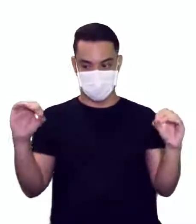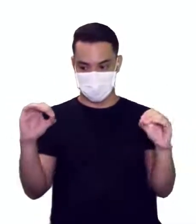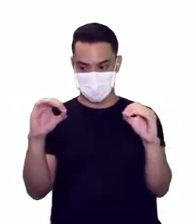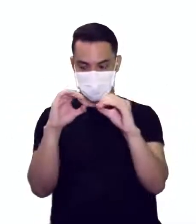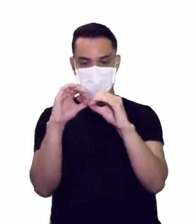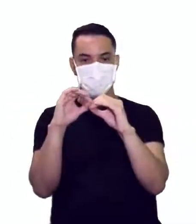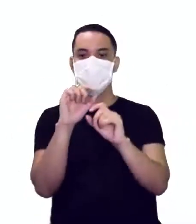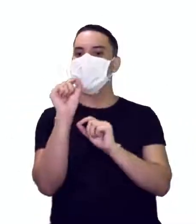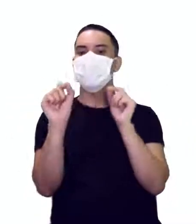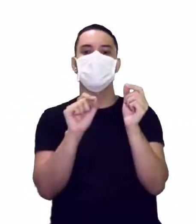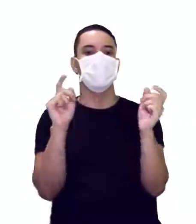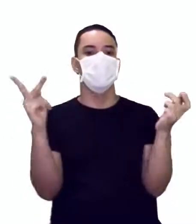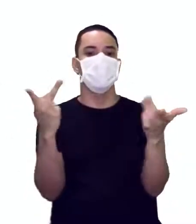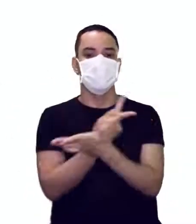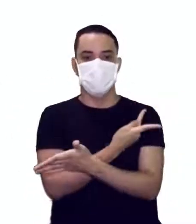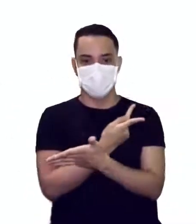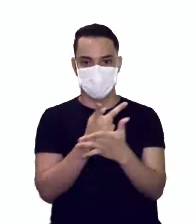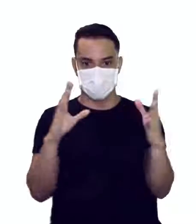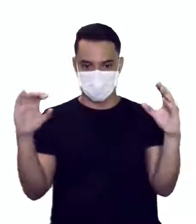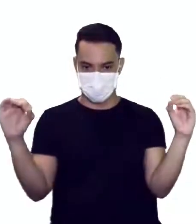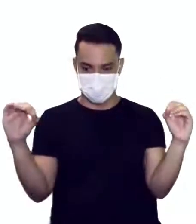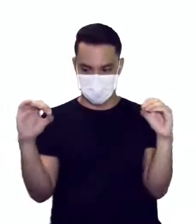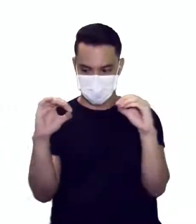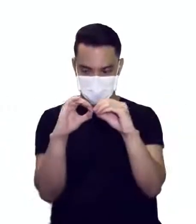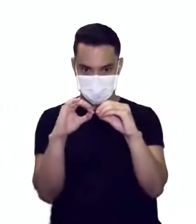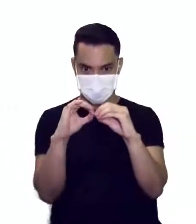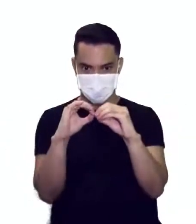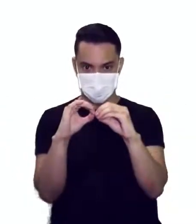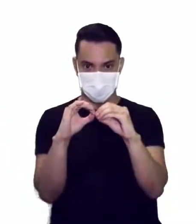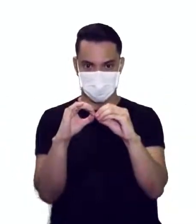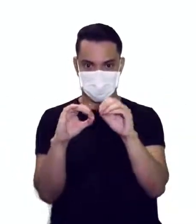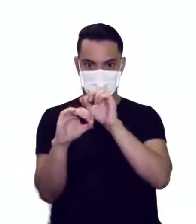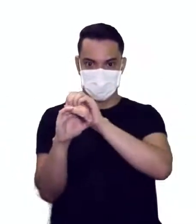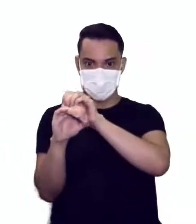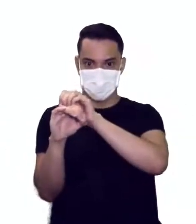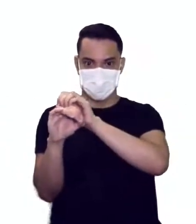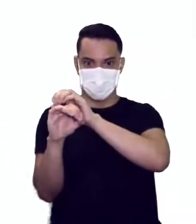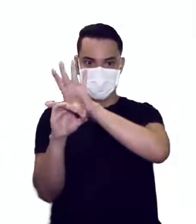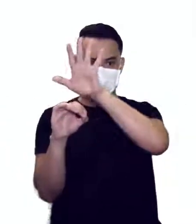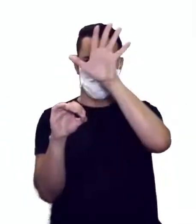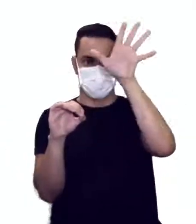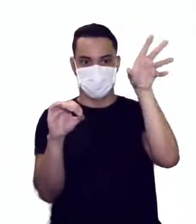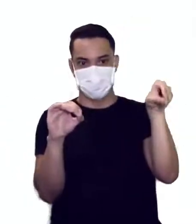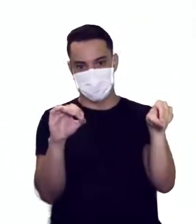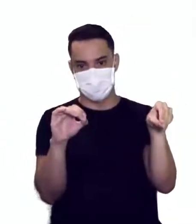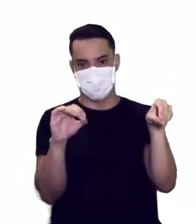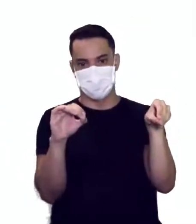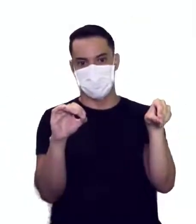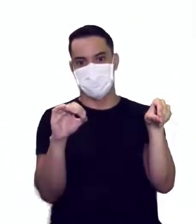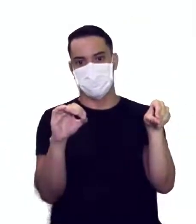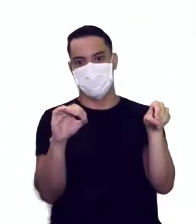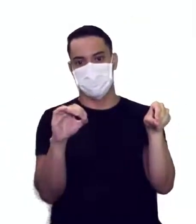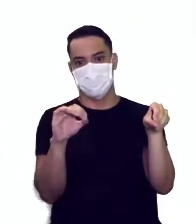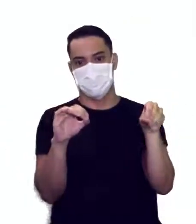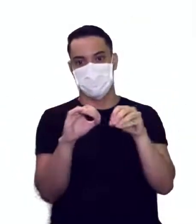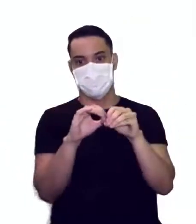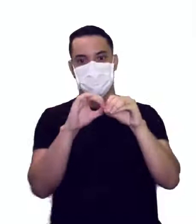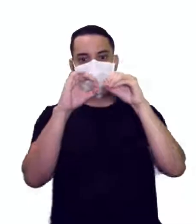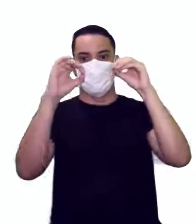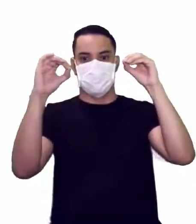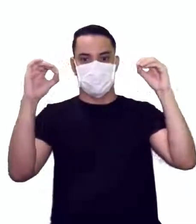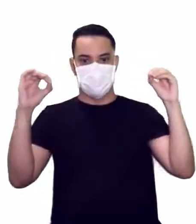Pronto. O que vai acontecer? Esse excesso aqui, ele vai passar para cá. Quando eu separo isso